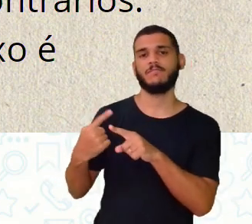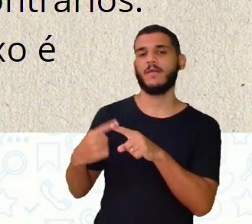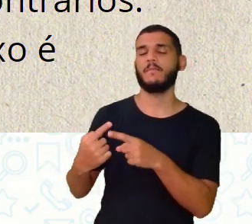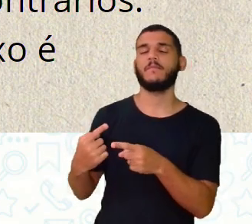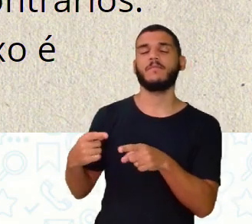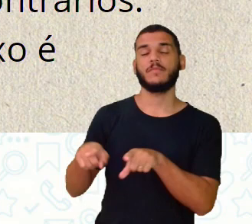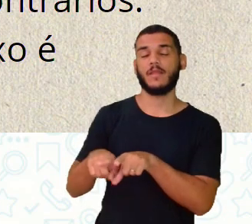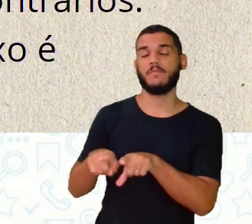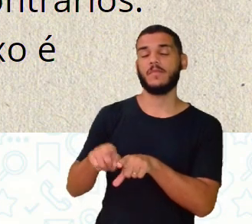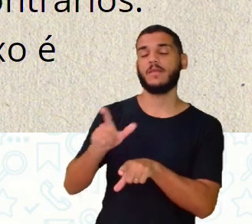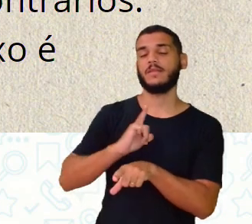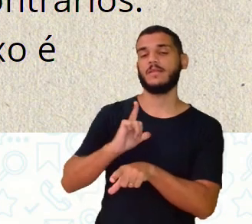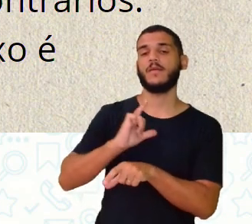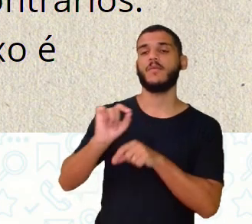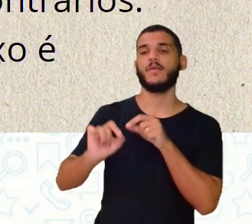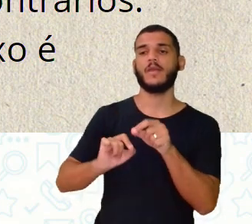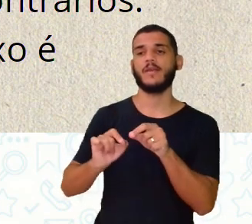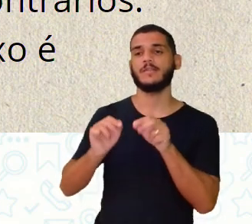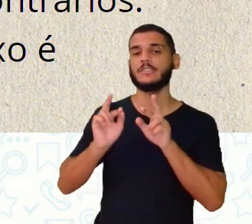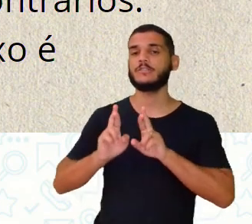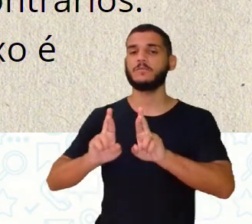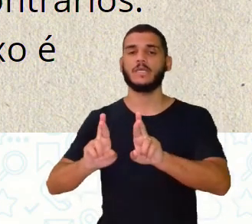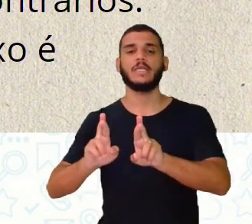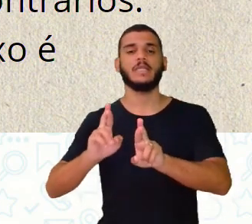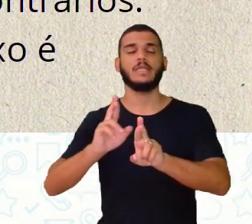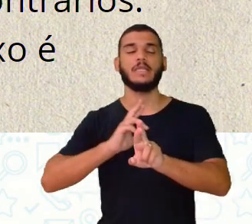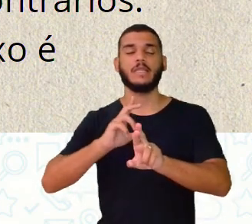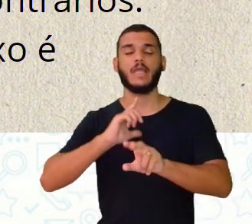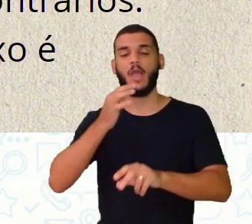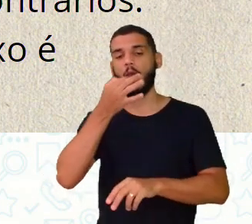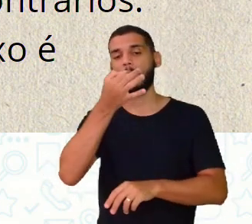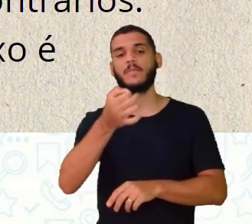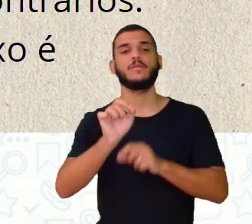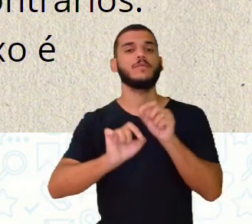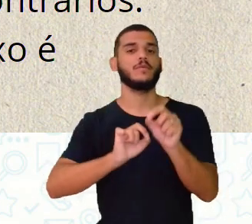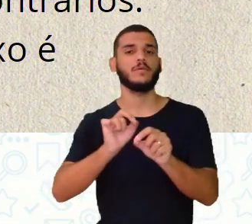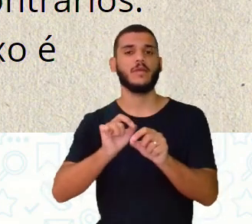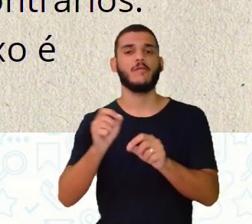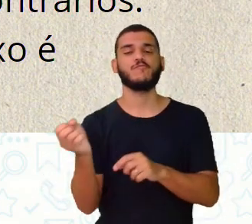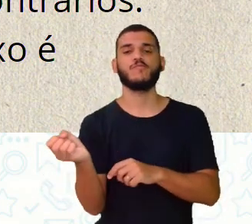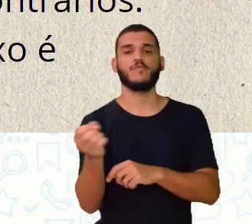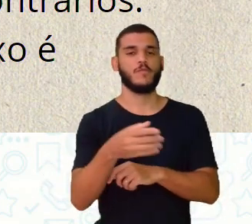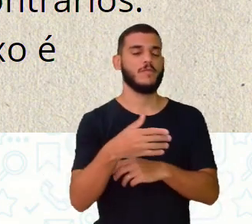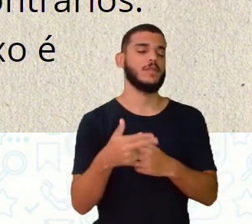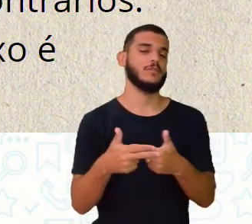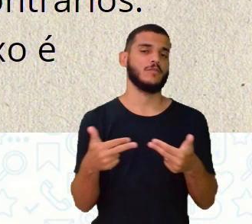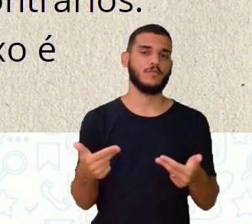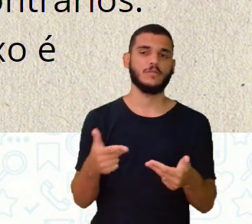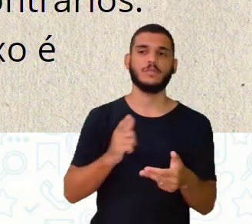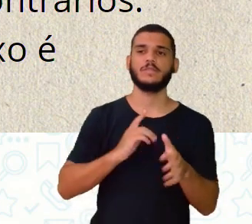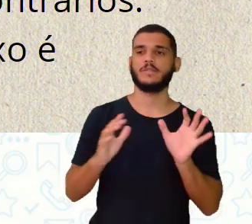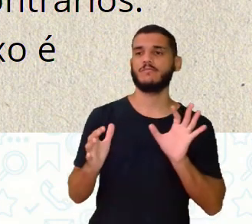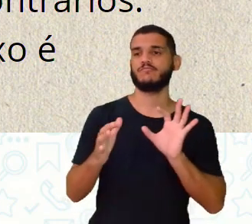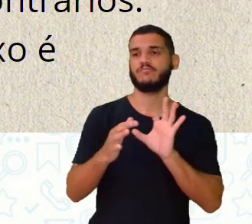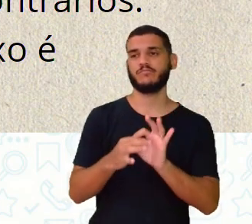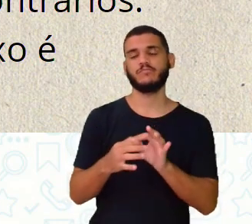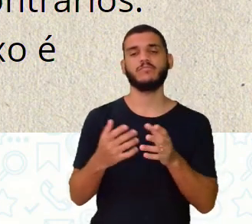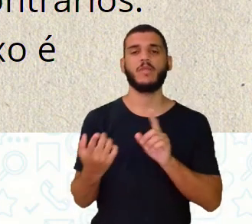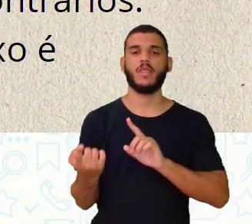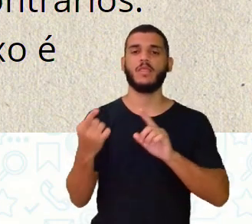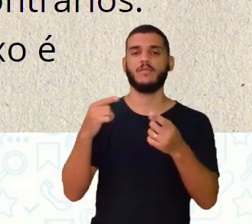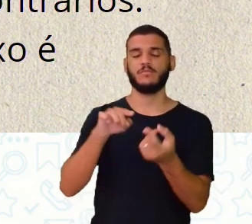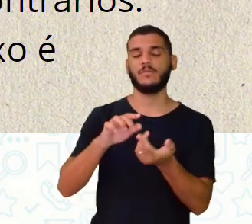esperado, sugerindo-se uma realidade nova, não é? Expressa na união de contrários.